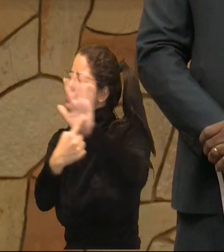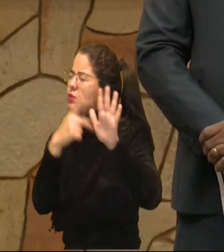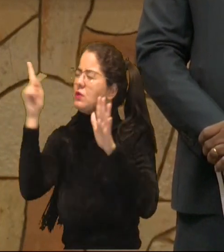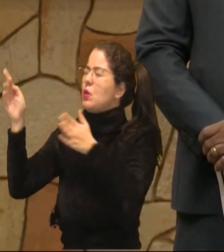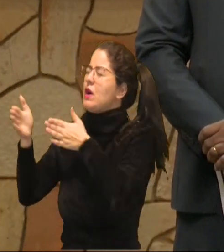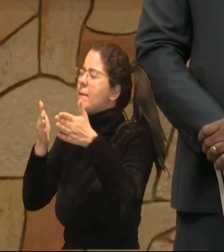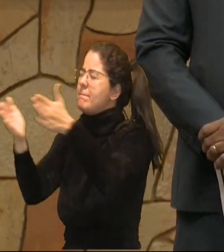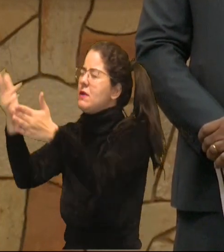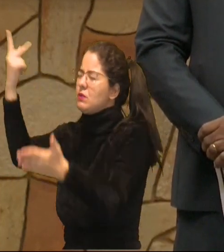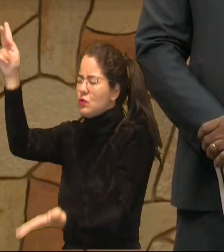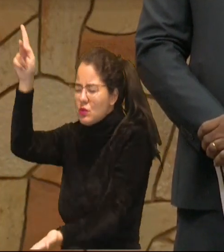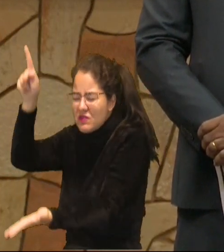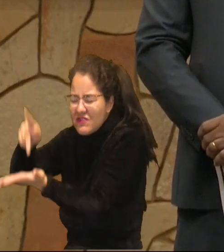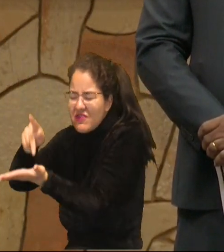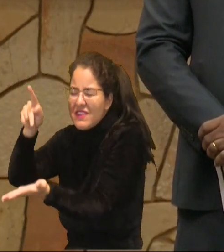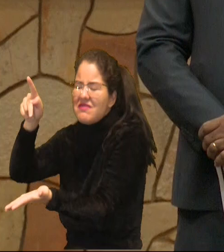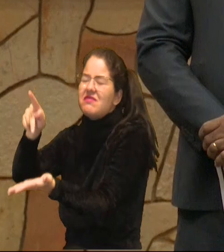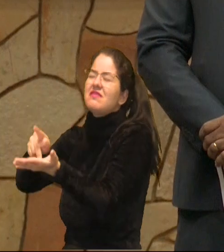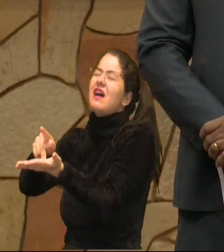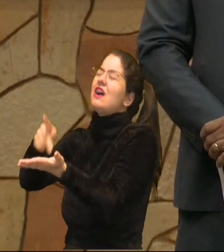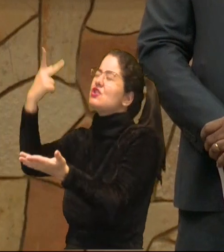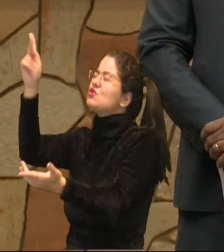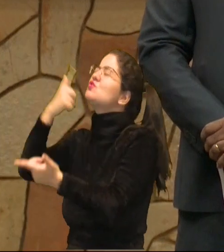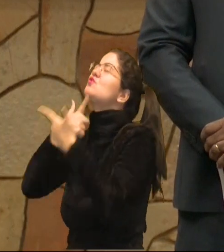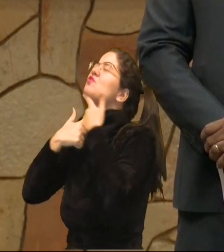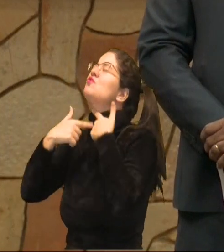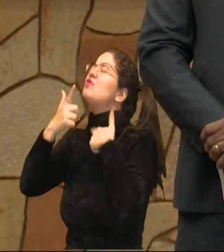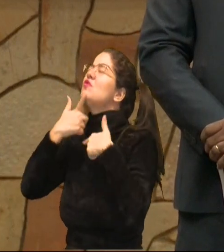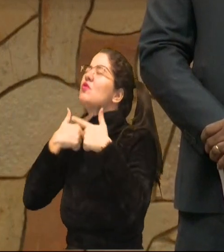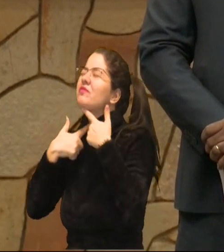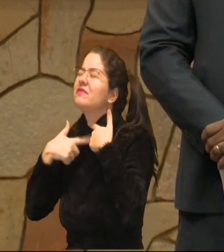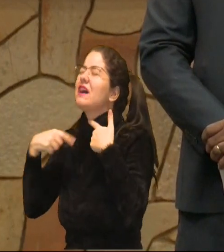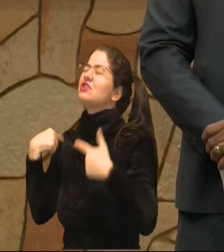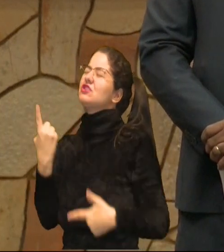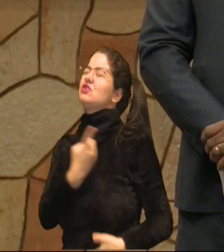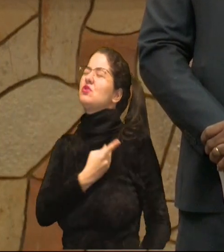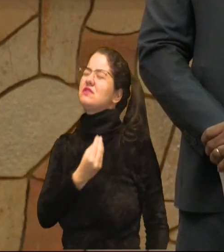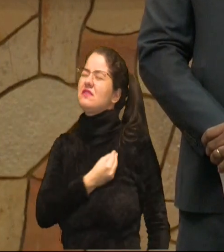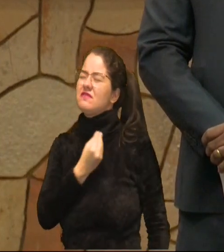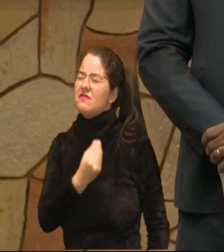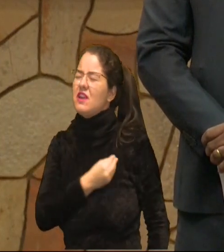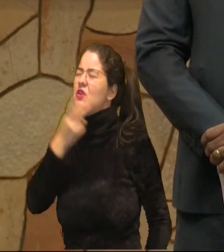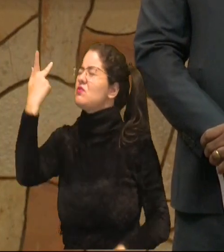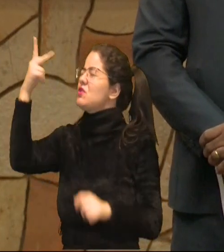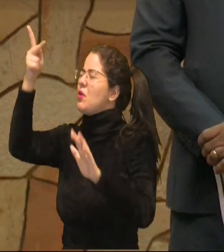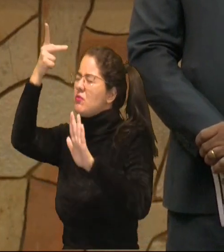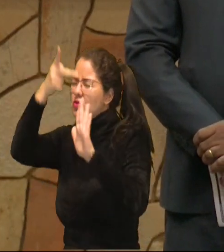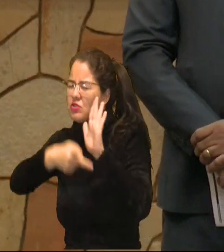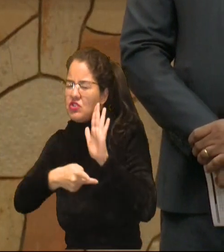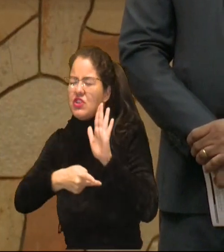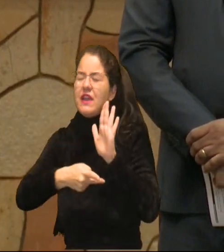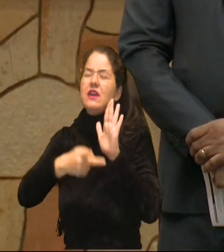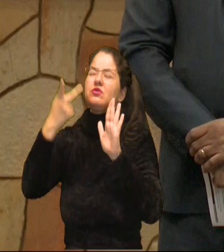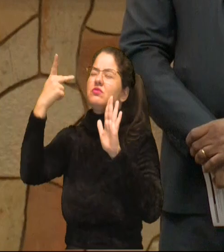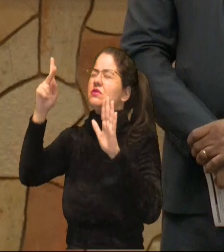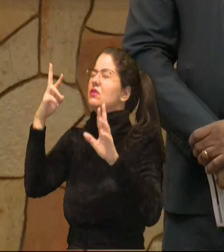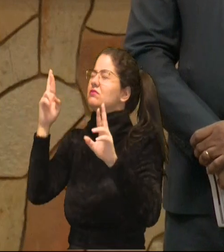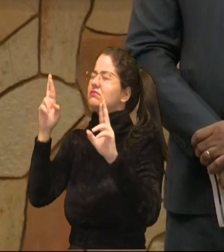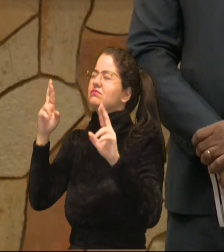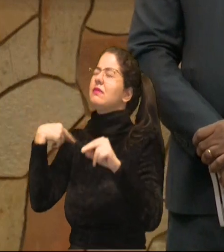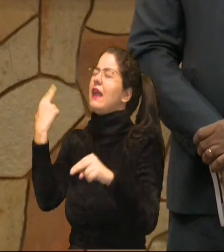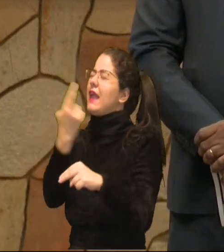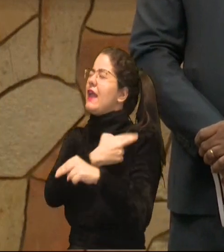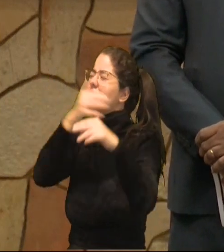verdade, aquilo que Tu queres para os nossos dias, Senhor, o Teu projeto do Teu reino, Senhor. É o que